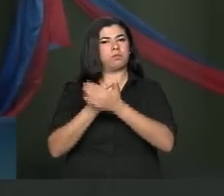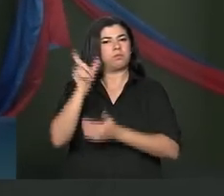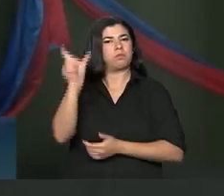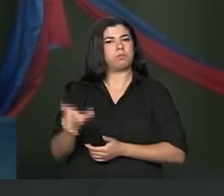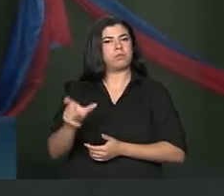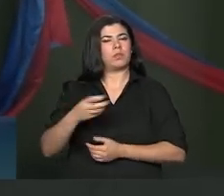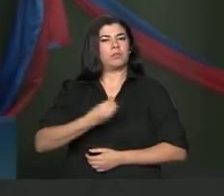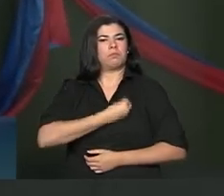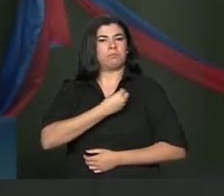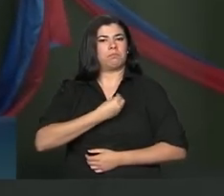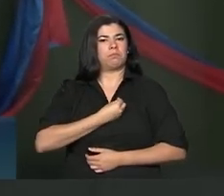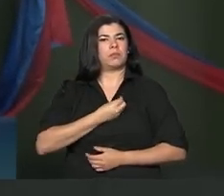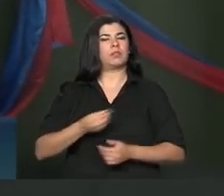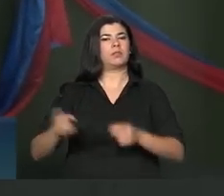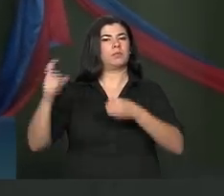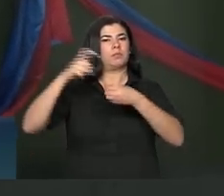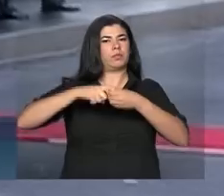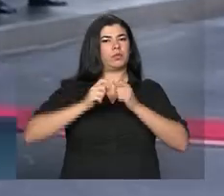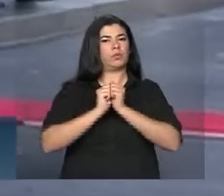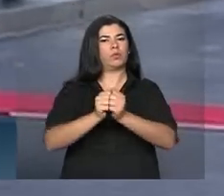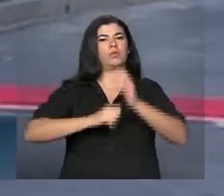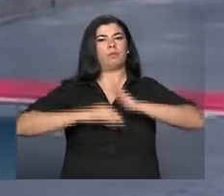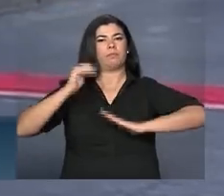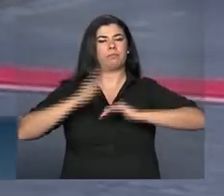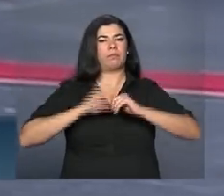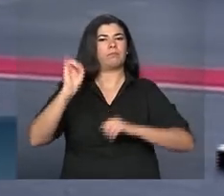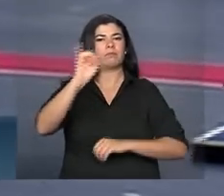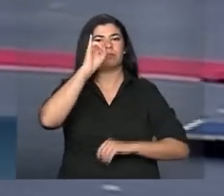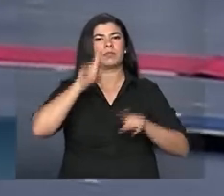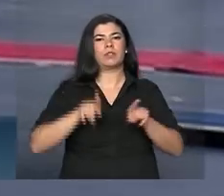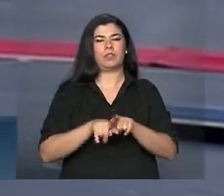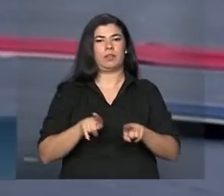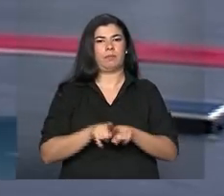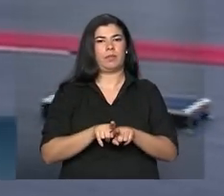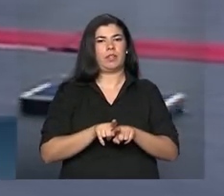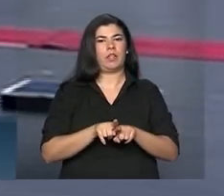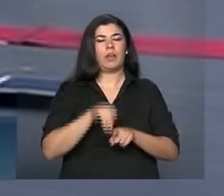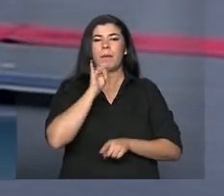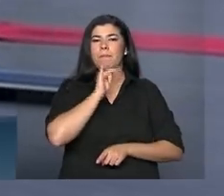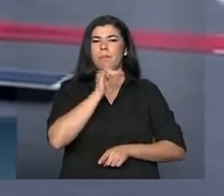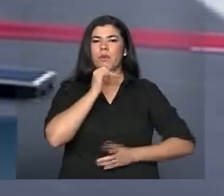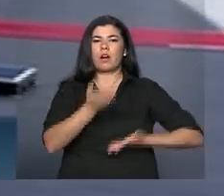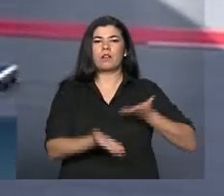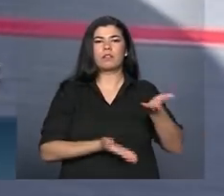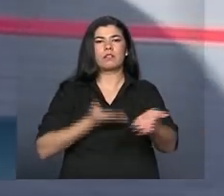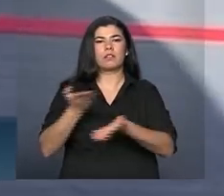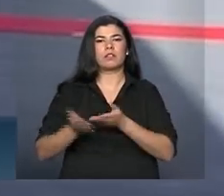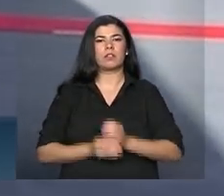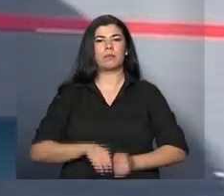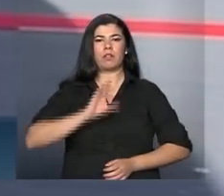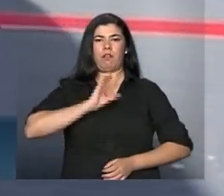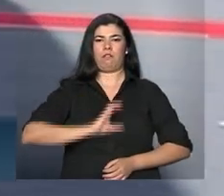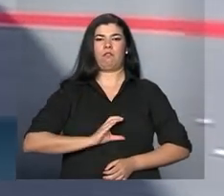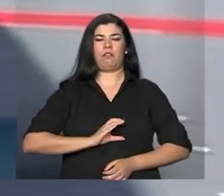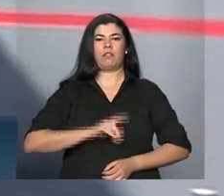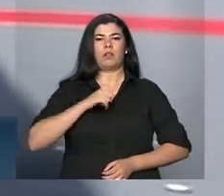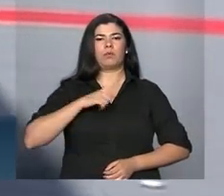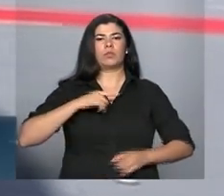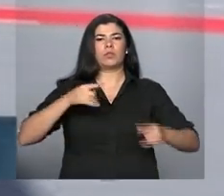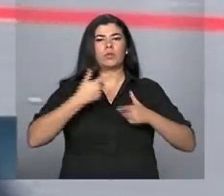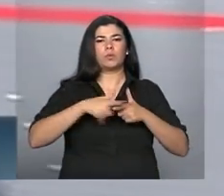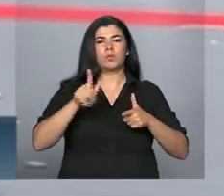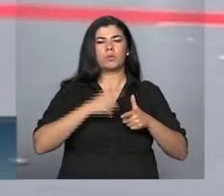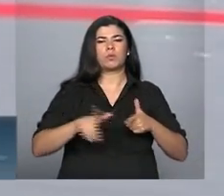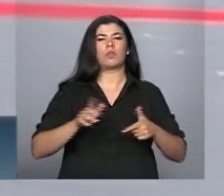sua presença parceira em ações importantes, como o atendimento a cidadãos vítimas de